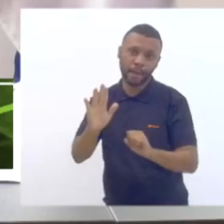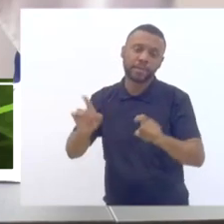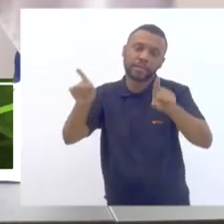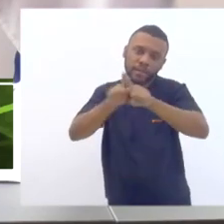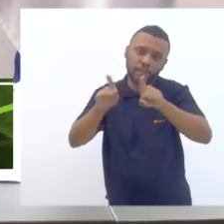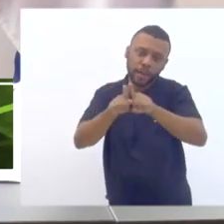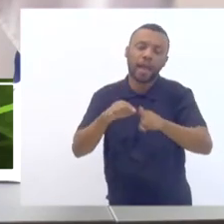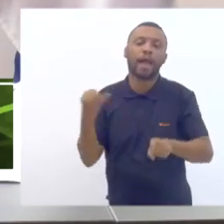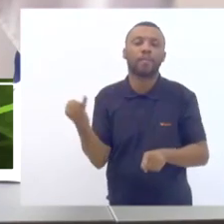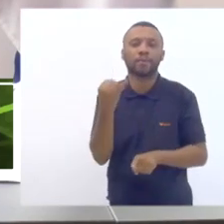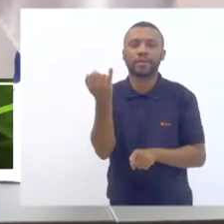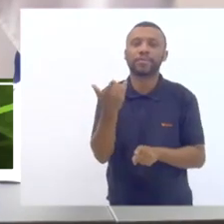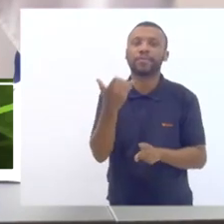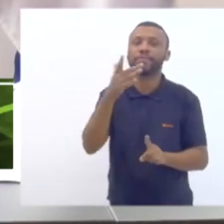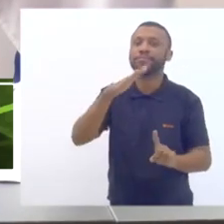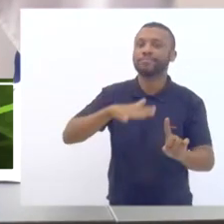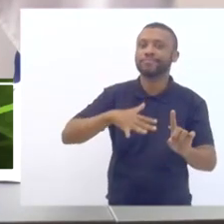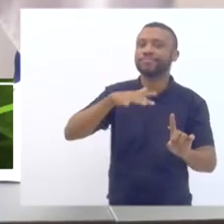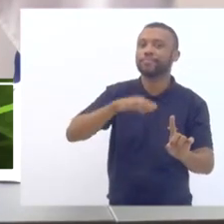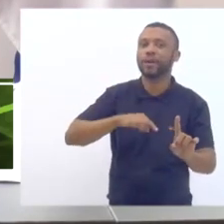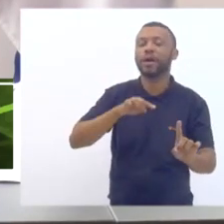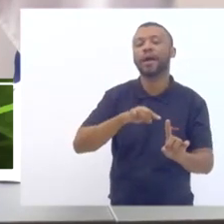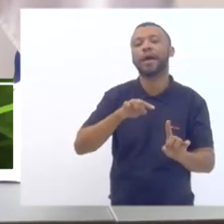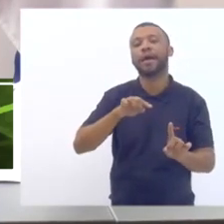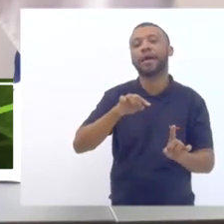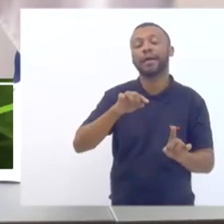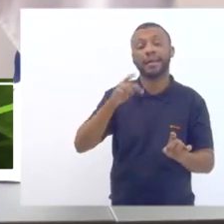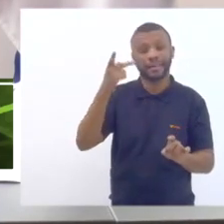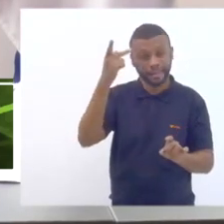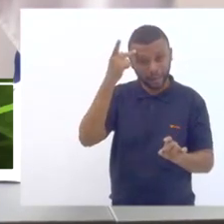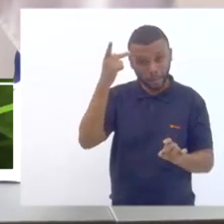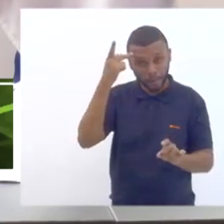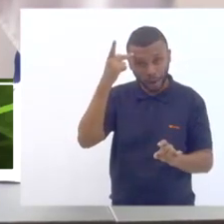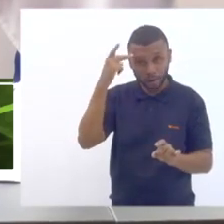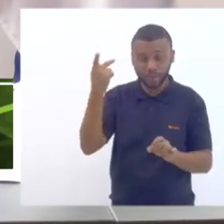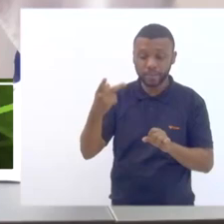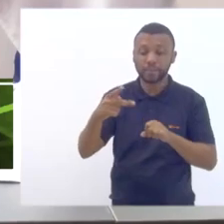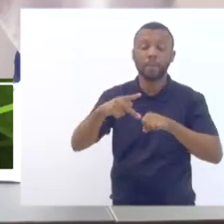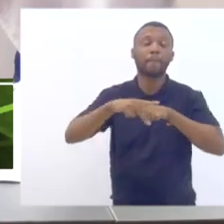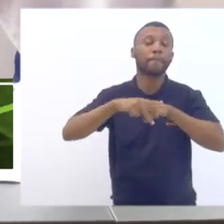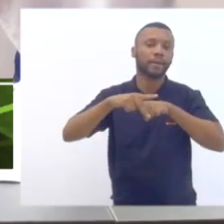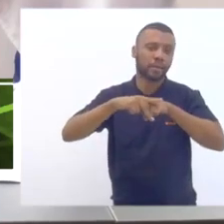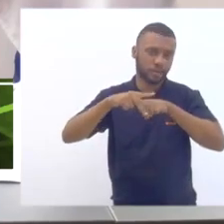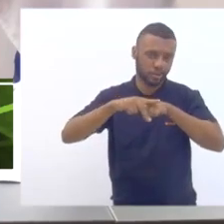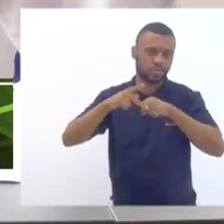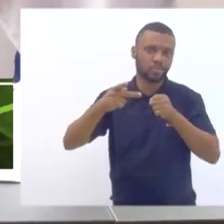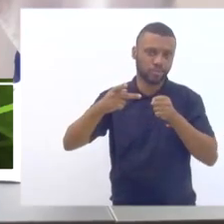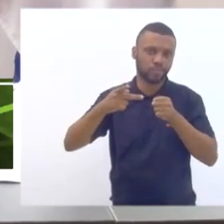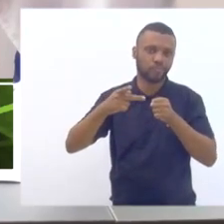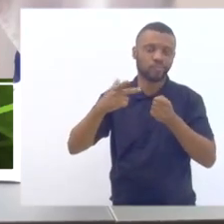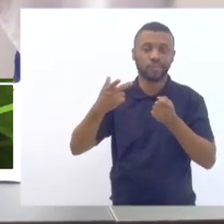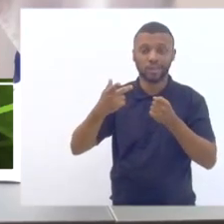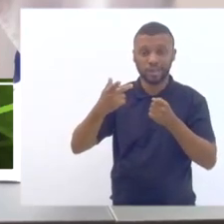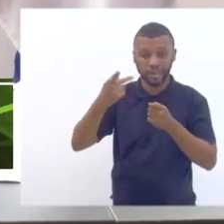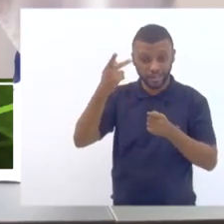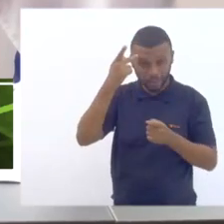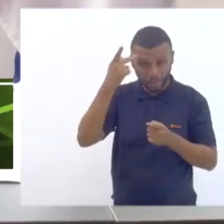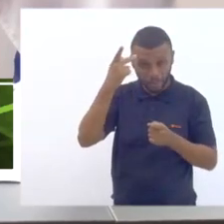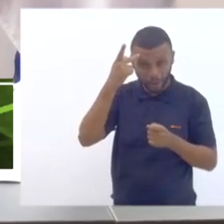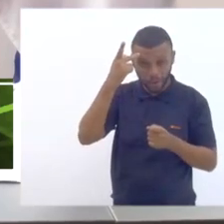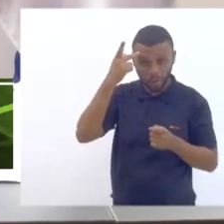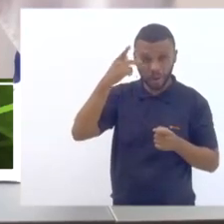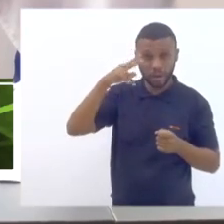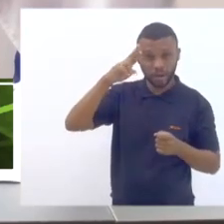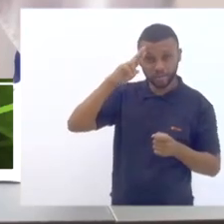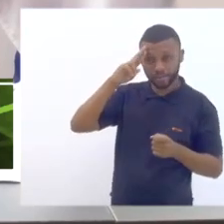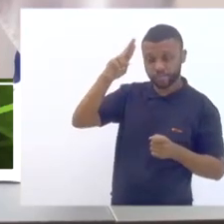saudação, porque hoje é dia de São Pedro e São Paulo. É verdade. E São Paulo é o doutor das leis,